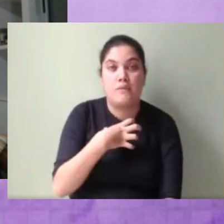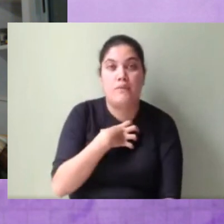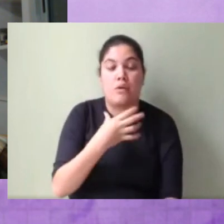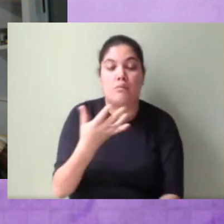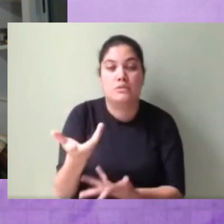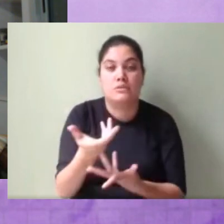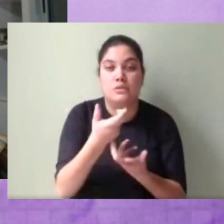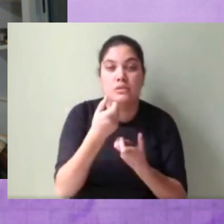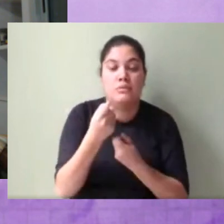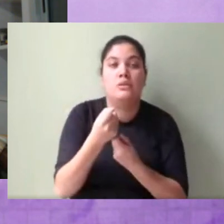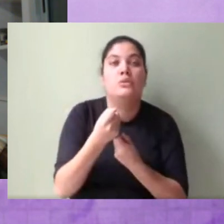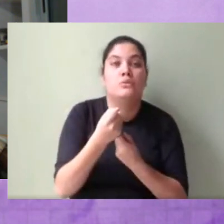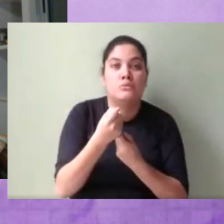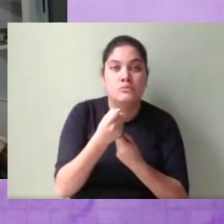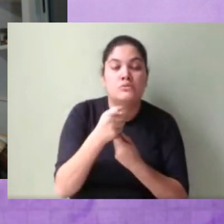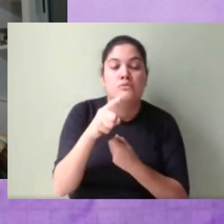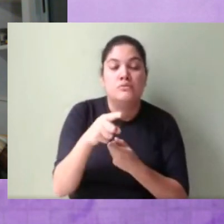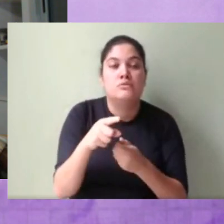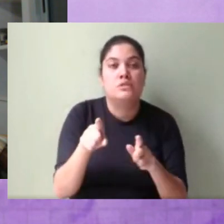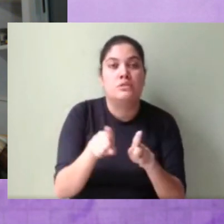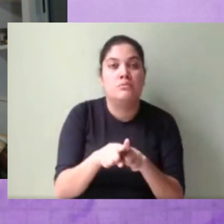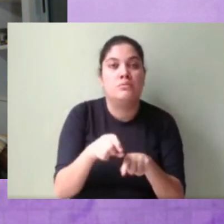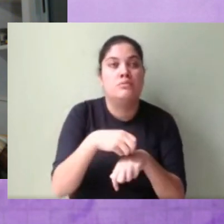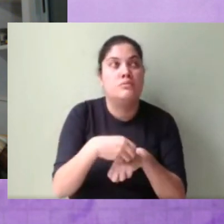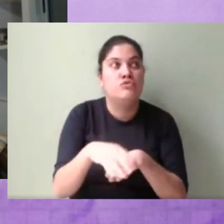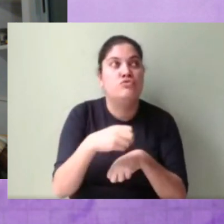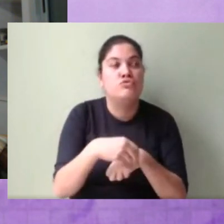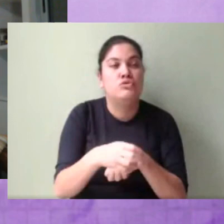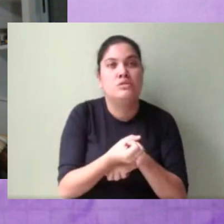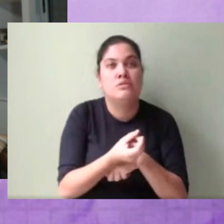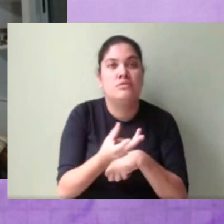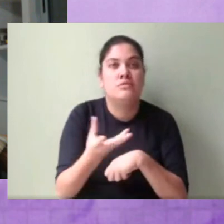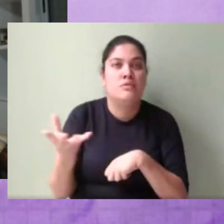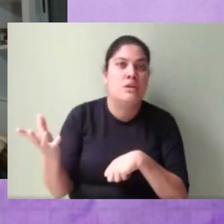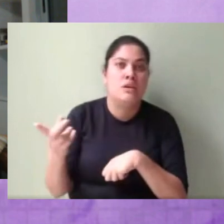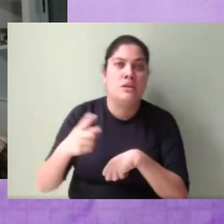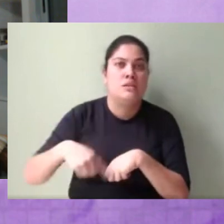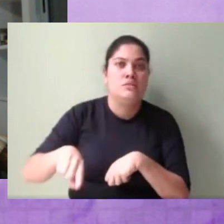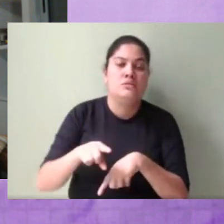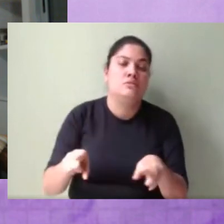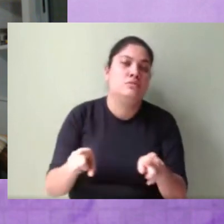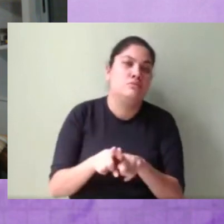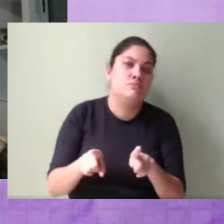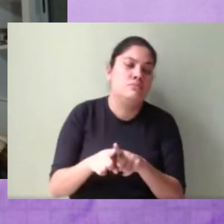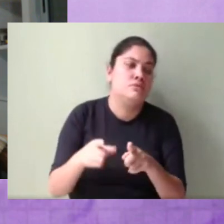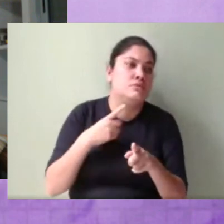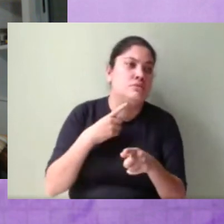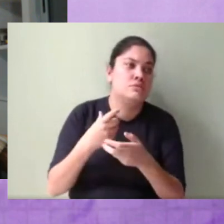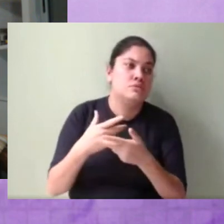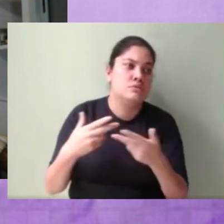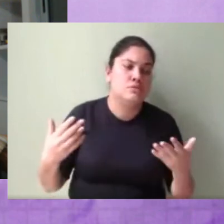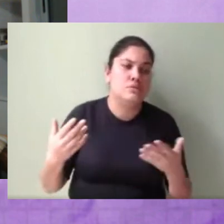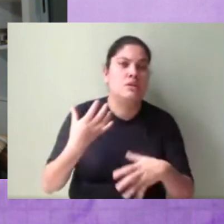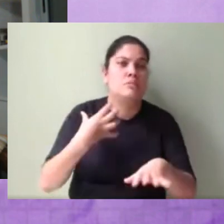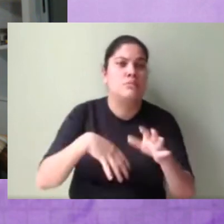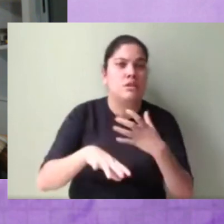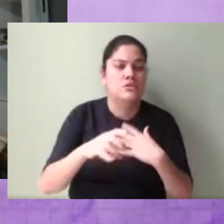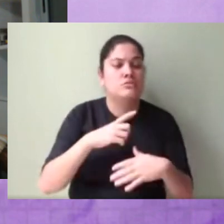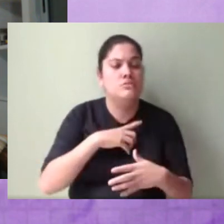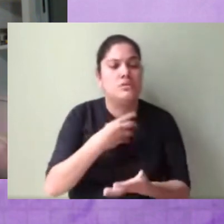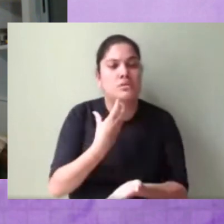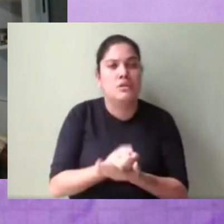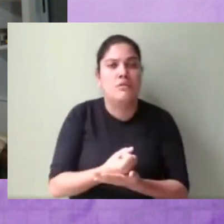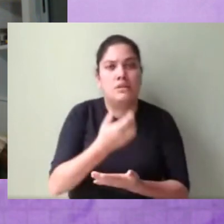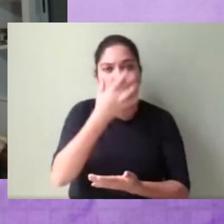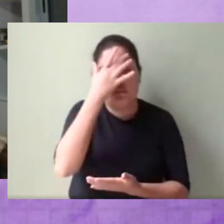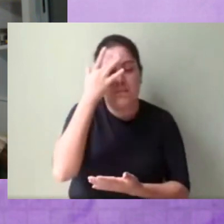como você colocou aí ao final, né? A gente tem esse papel de abrir as portas, sabe? Abrir as